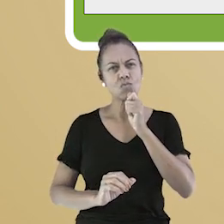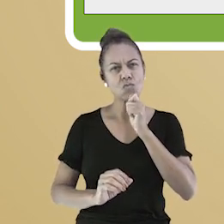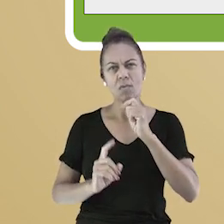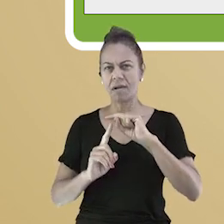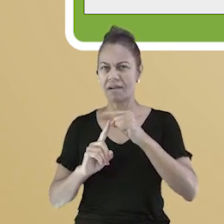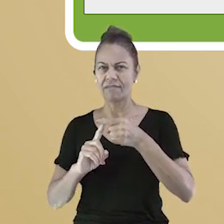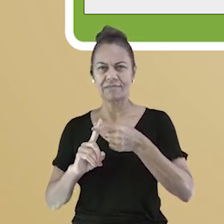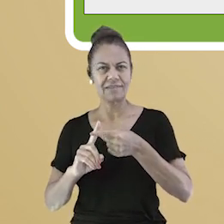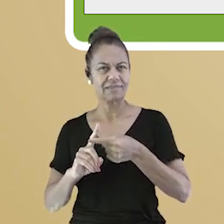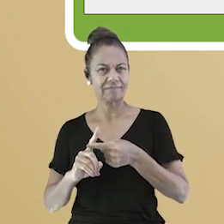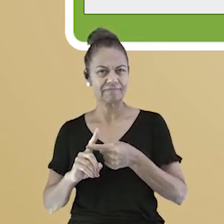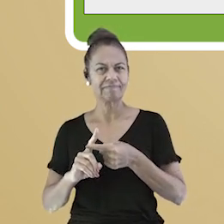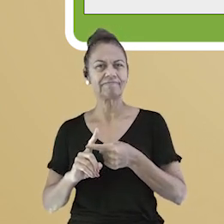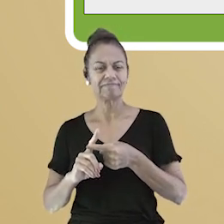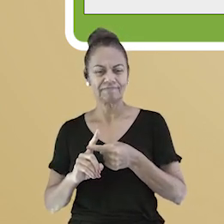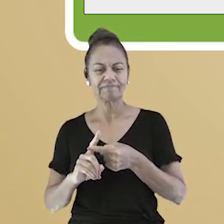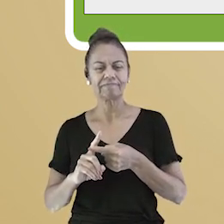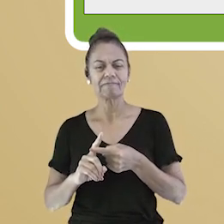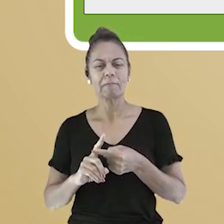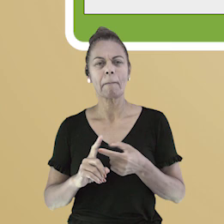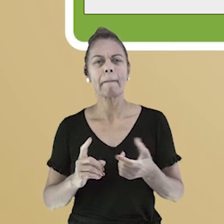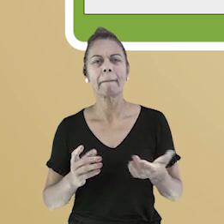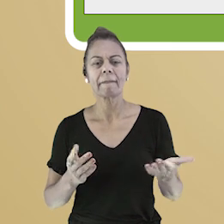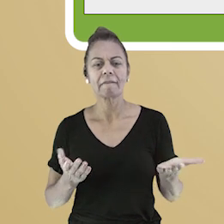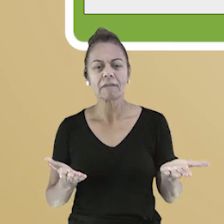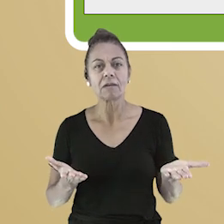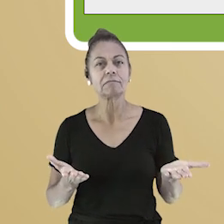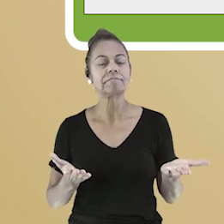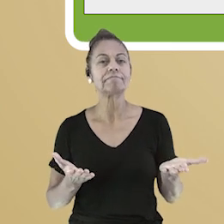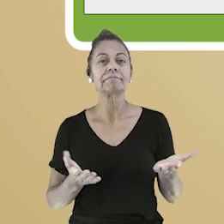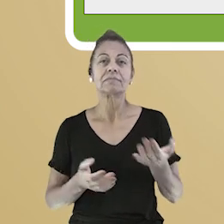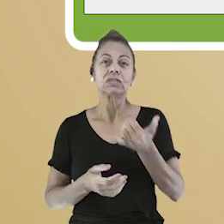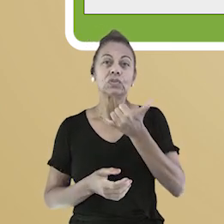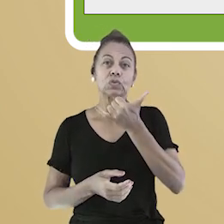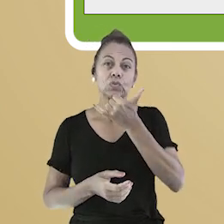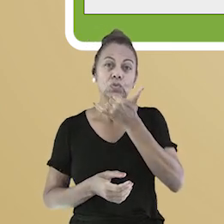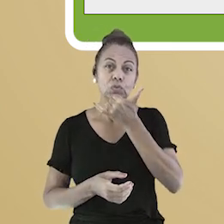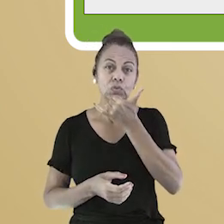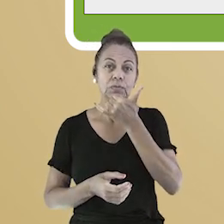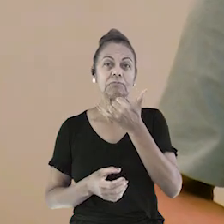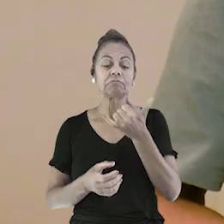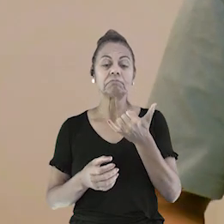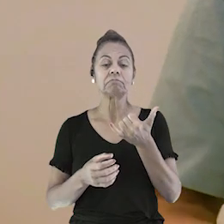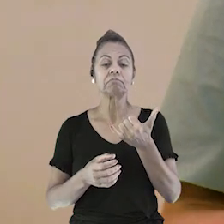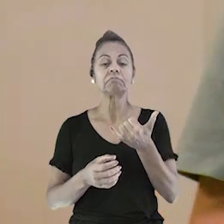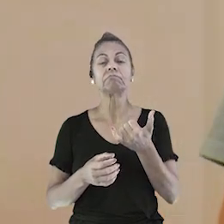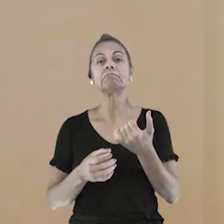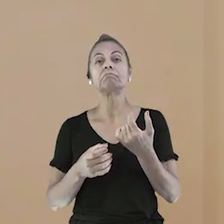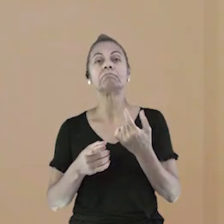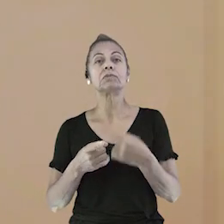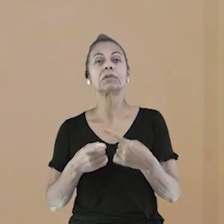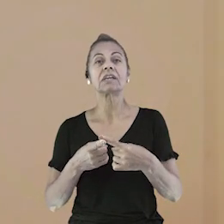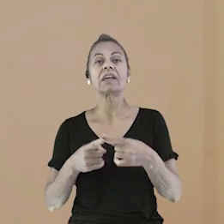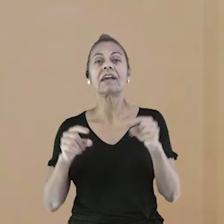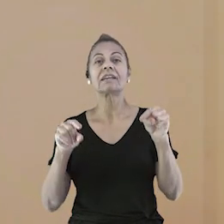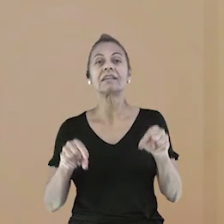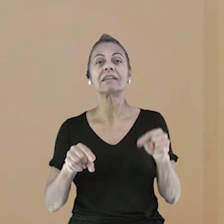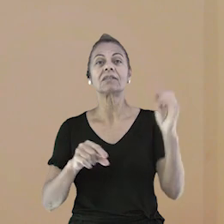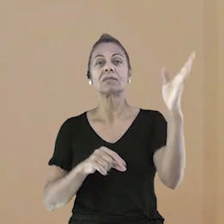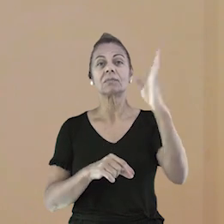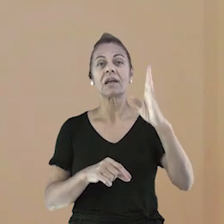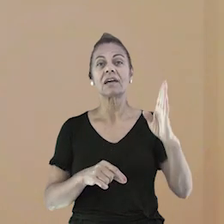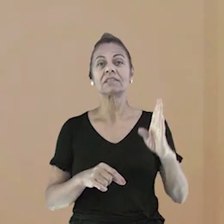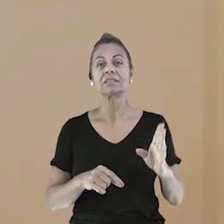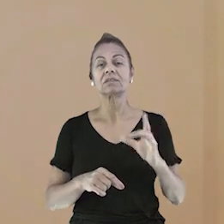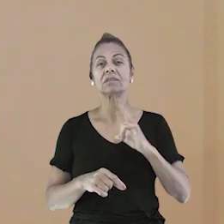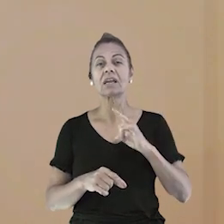só uma mãe adulta poderia, com toda a segurança que ela teria a oferecer com seu próprio corpo. E essa, infelizmente, é uma realidade de nível